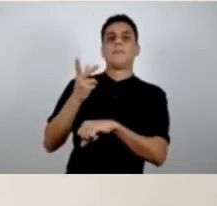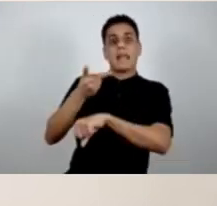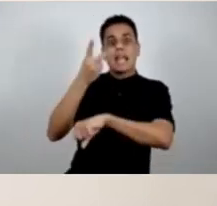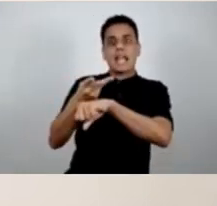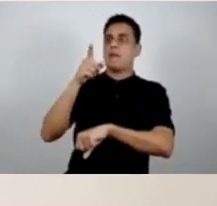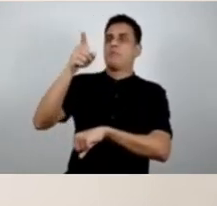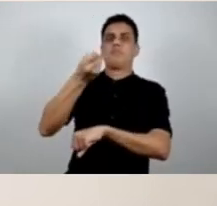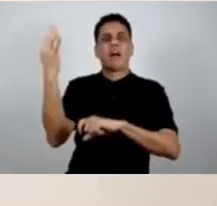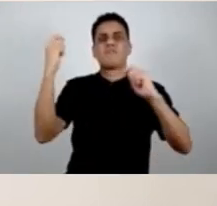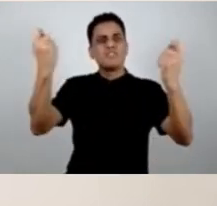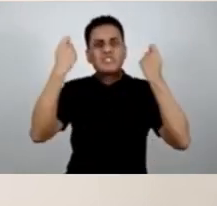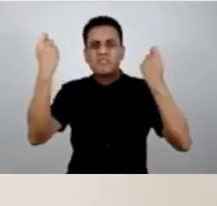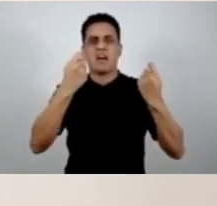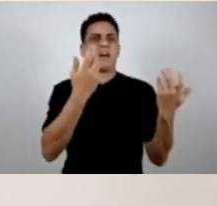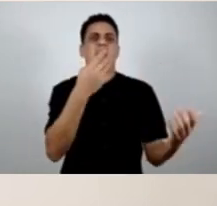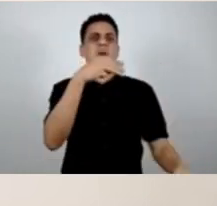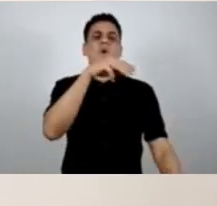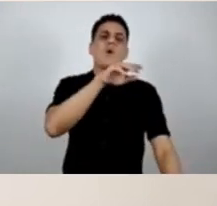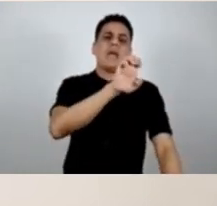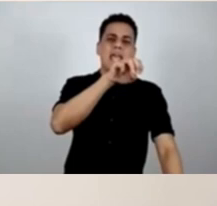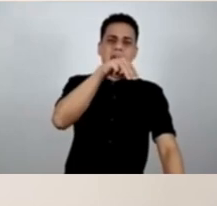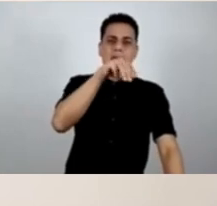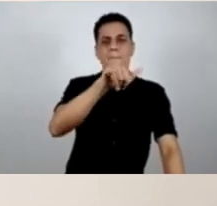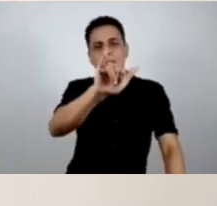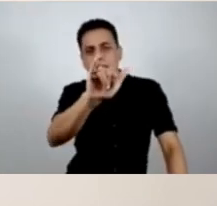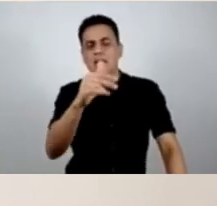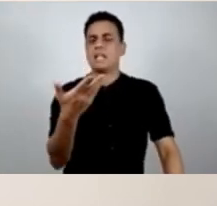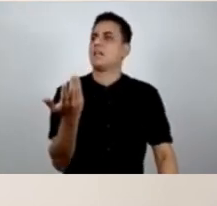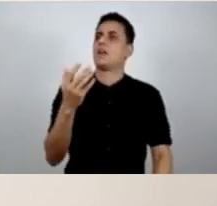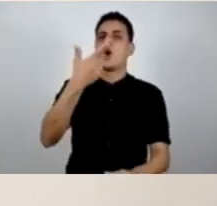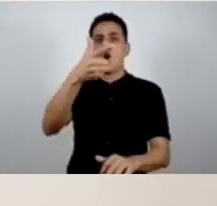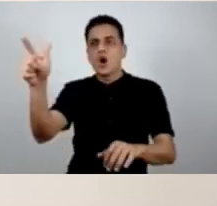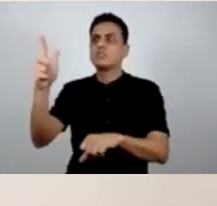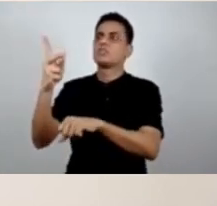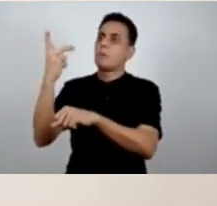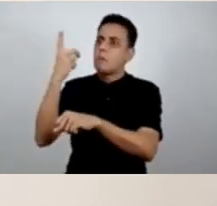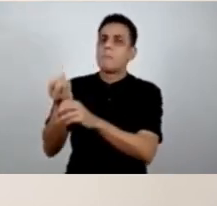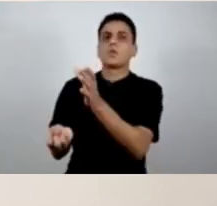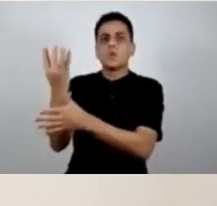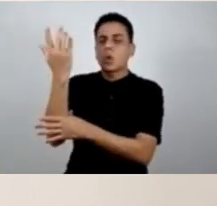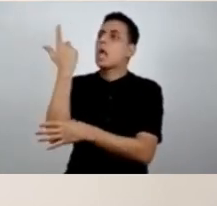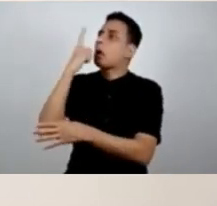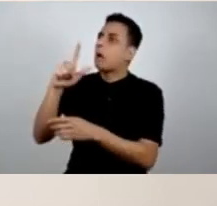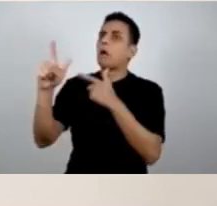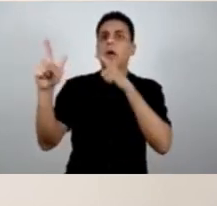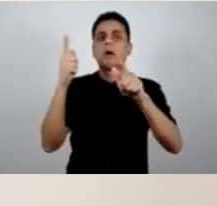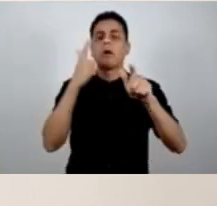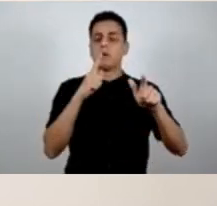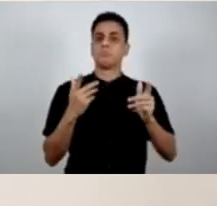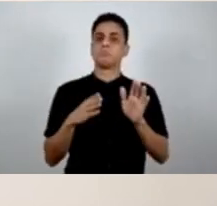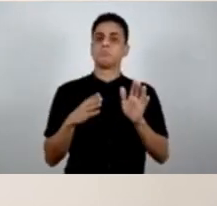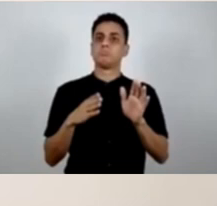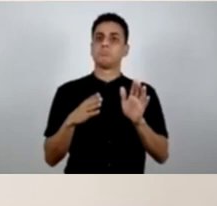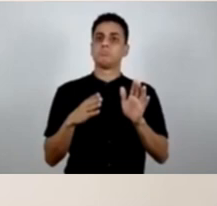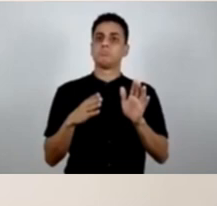foram para a final de festivais de cinema, é um número que vinha crescendo numa velocidade muito